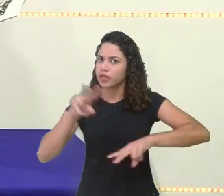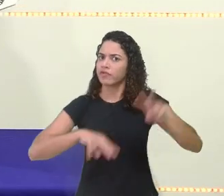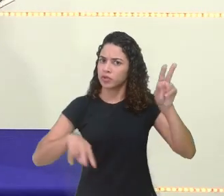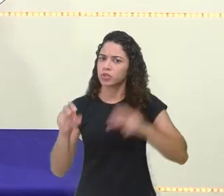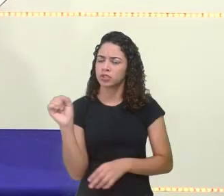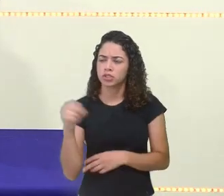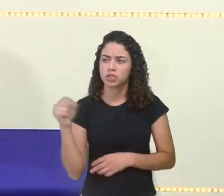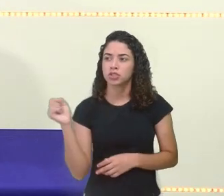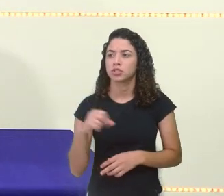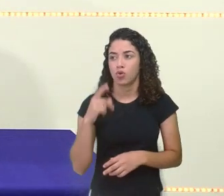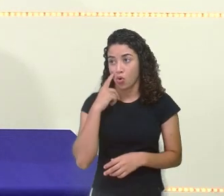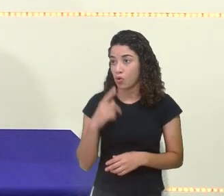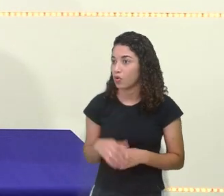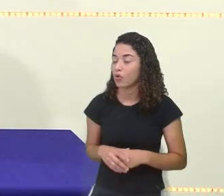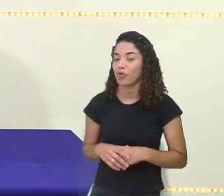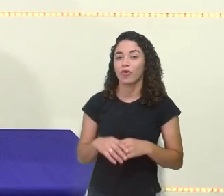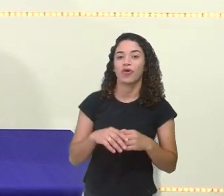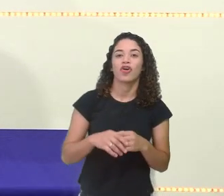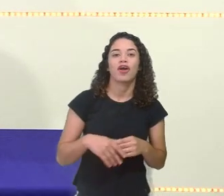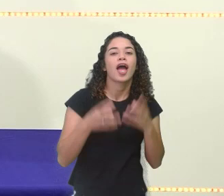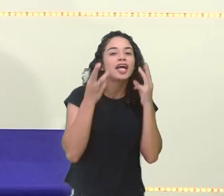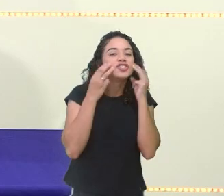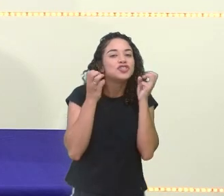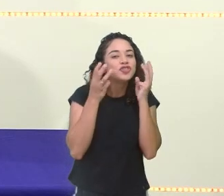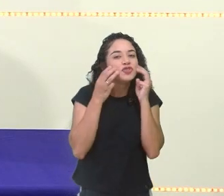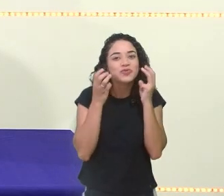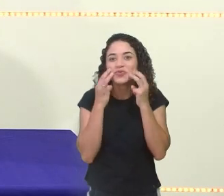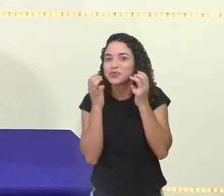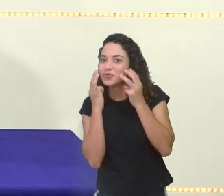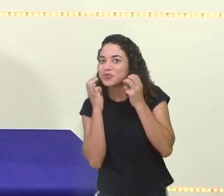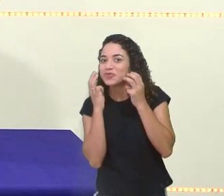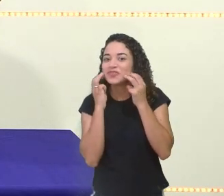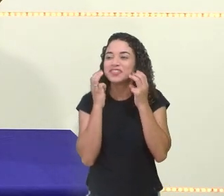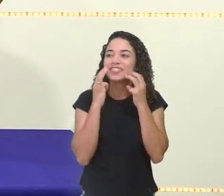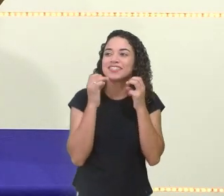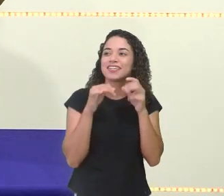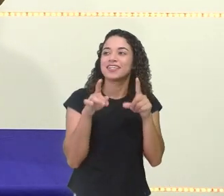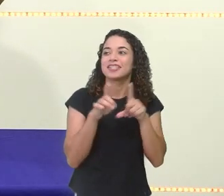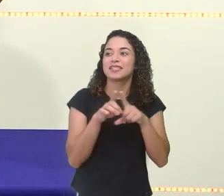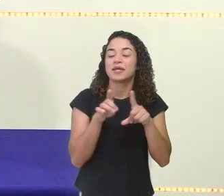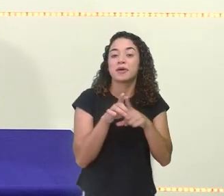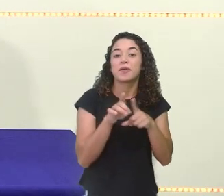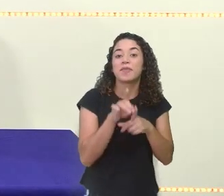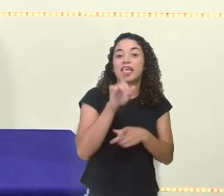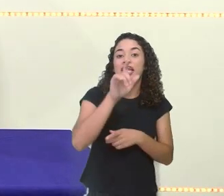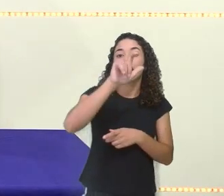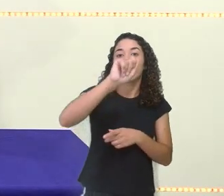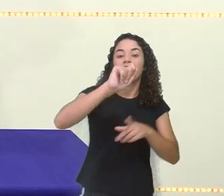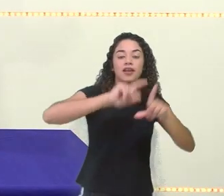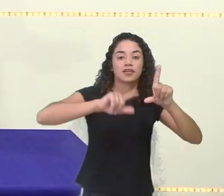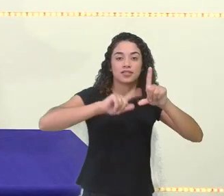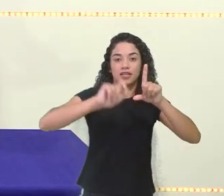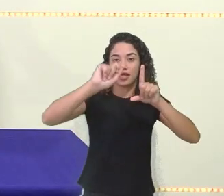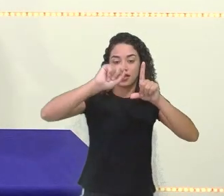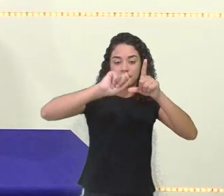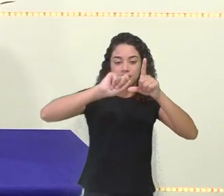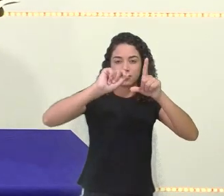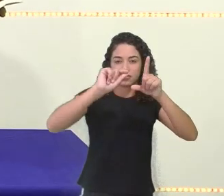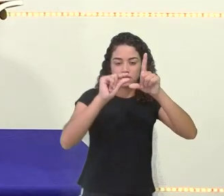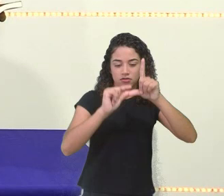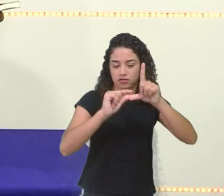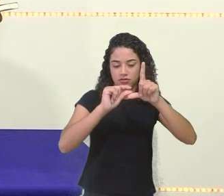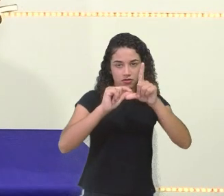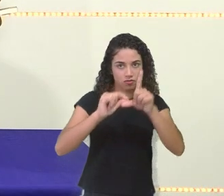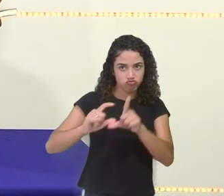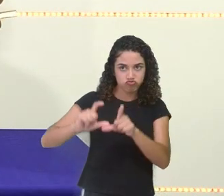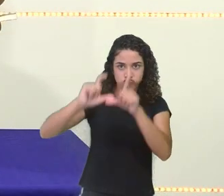visuais aqui, olha. O gatinho, o tamanho do ar. Na hora que eu leio o título desse